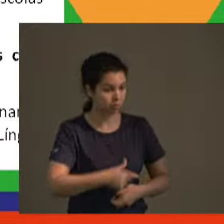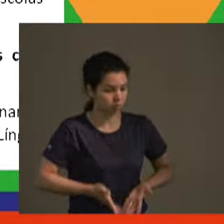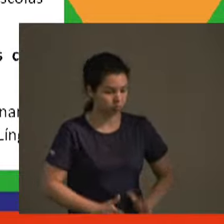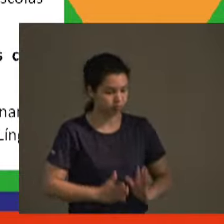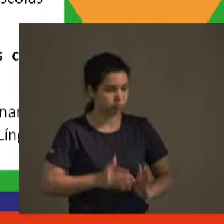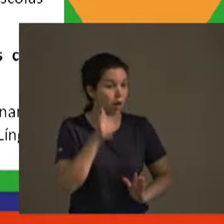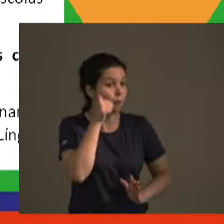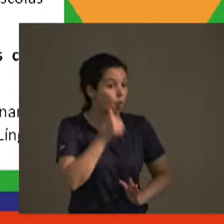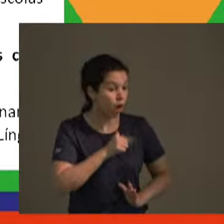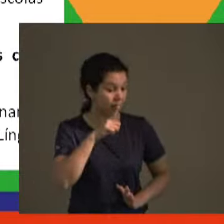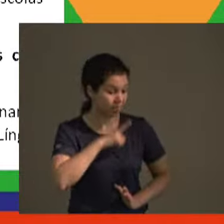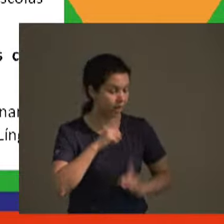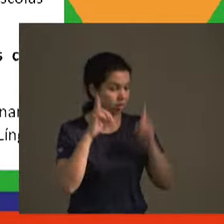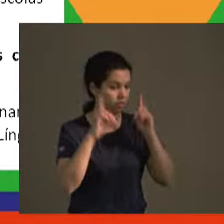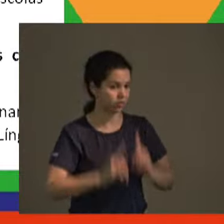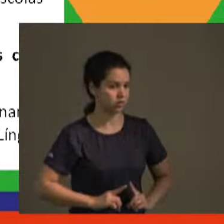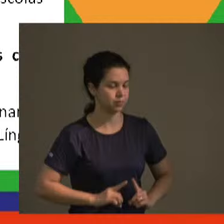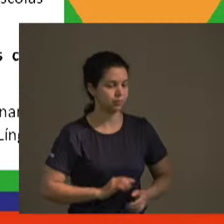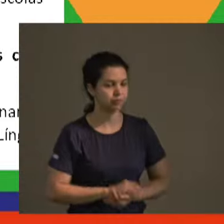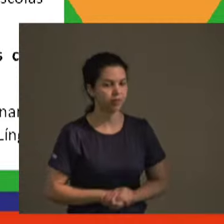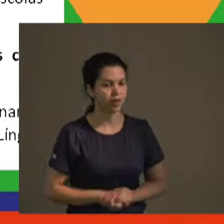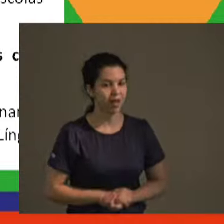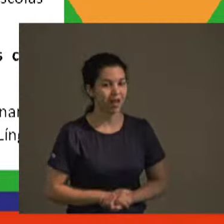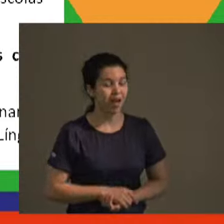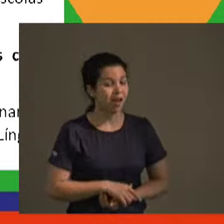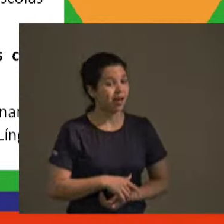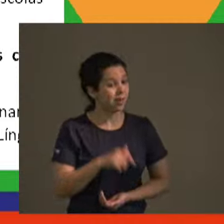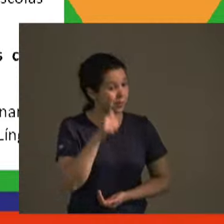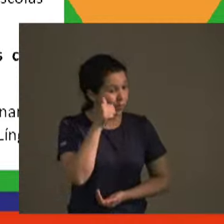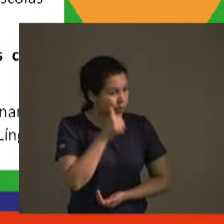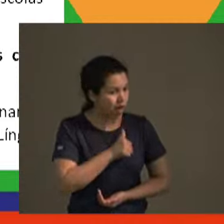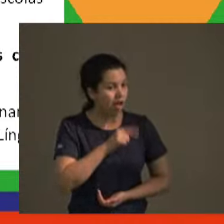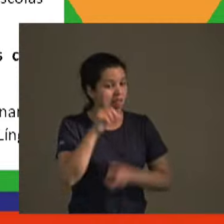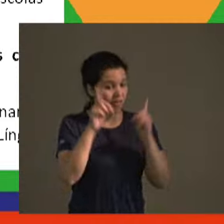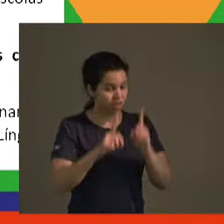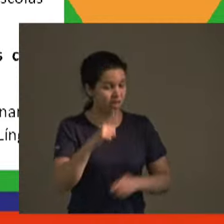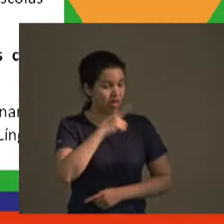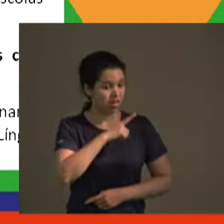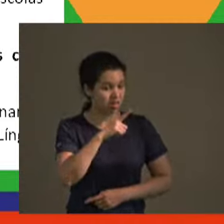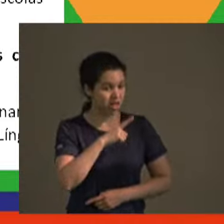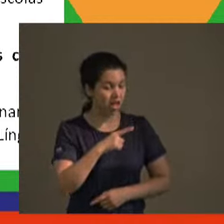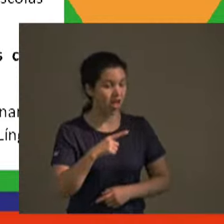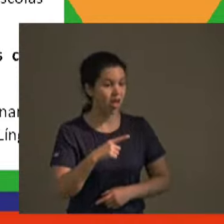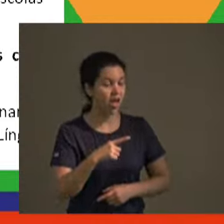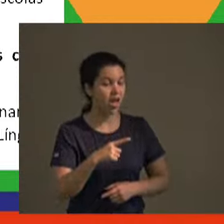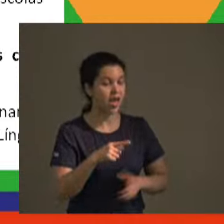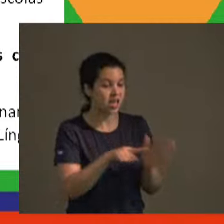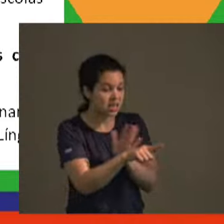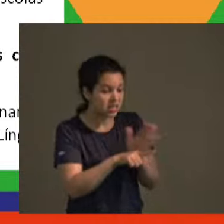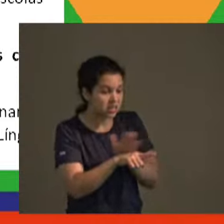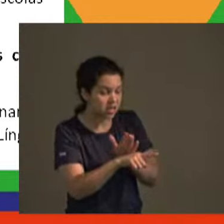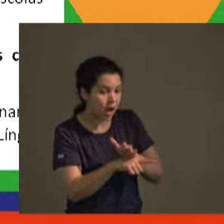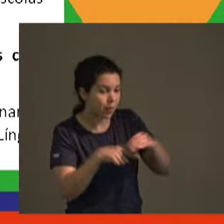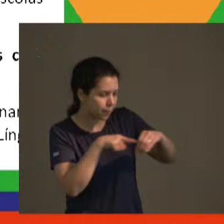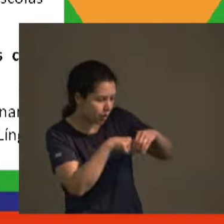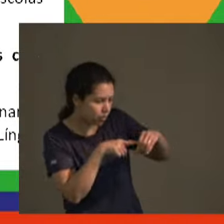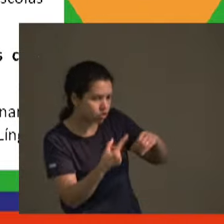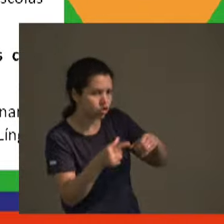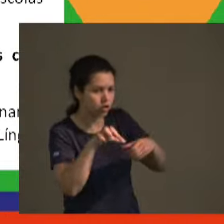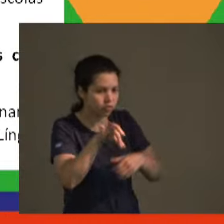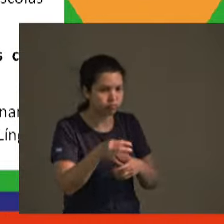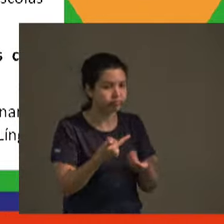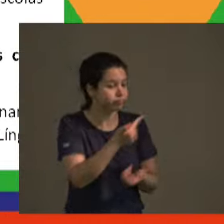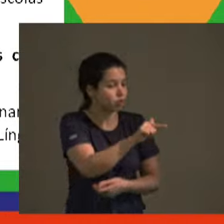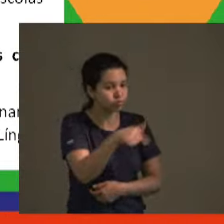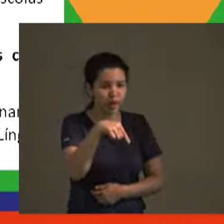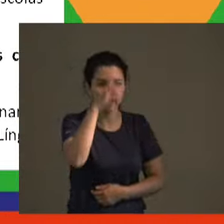com deficiência não fazem os exames preventivos no Brasil como fazem as outras mulheres. As equipes não